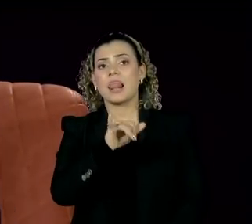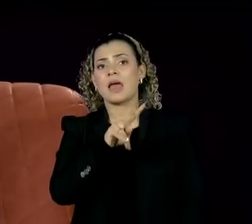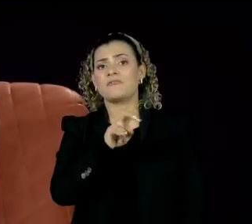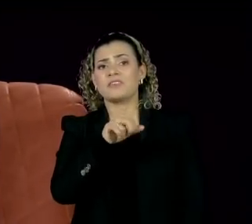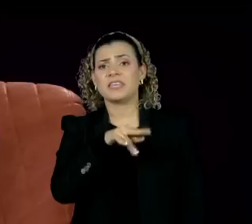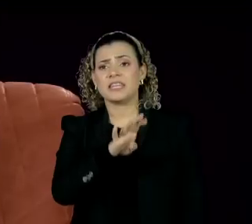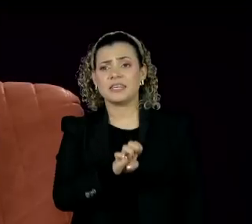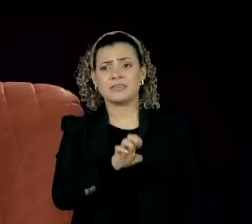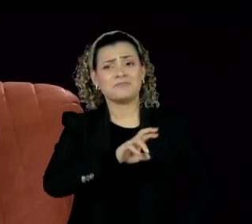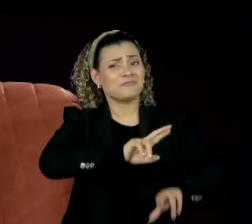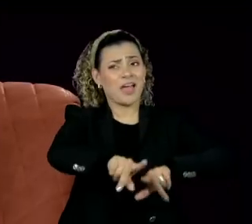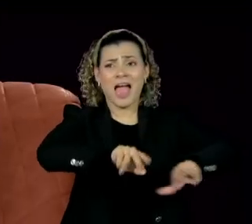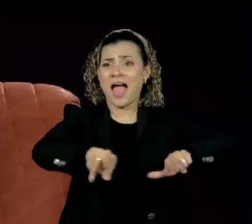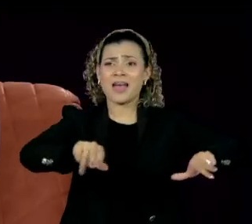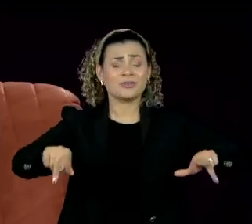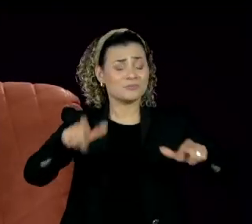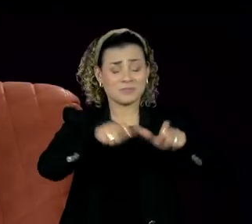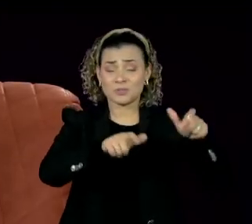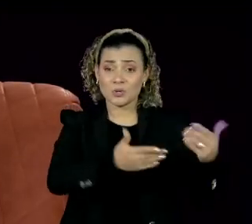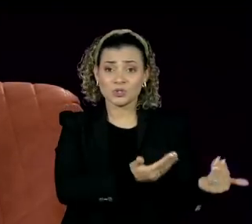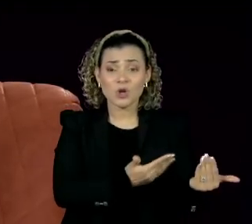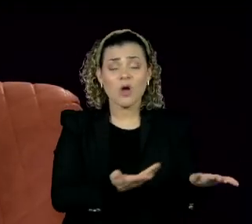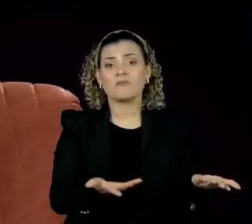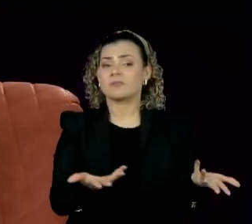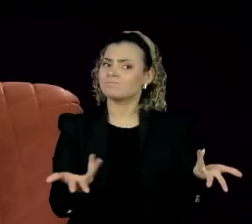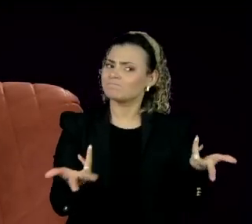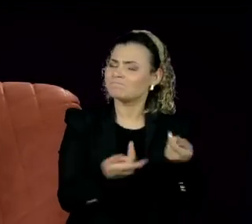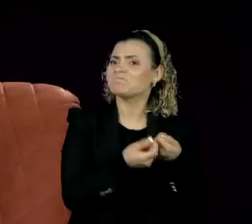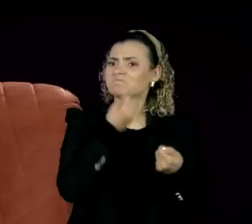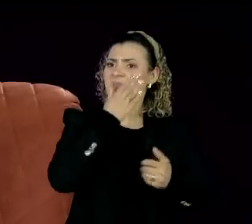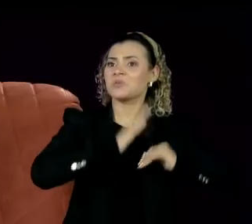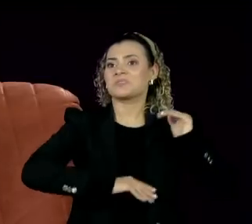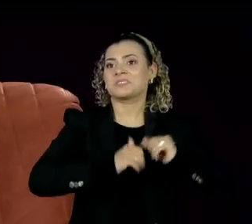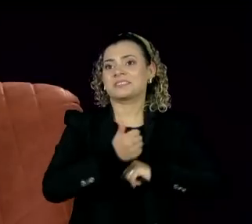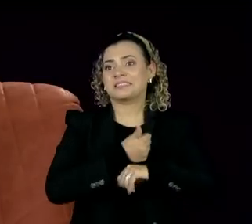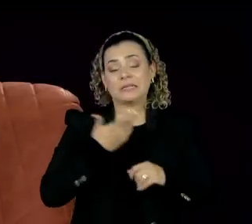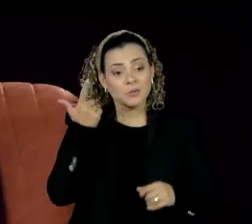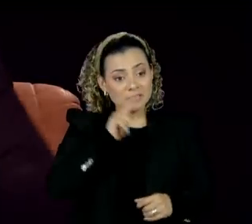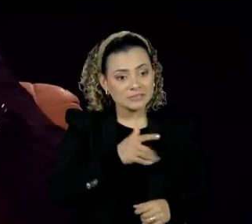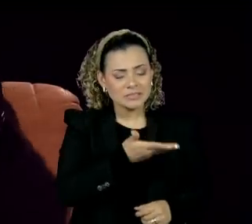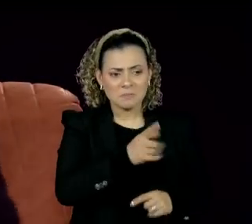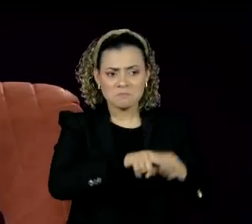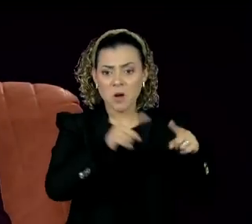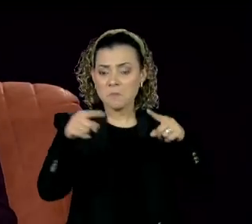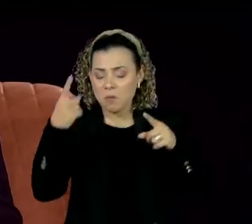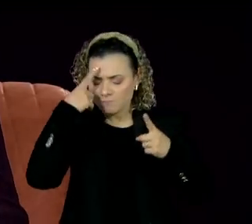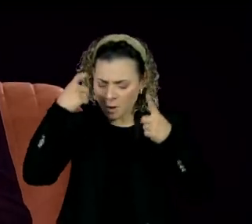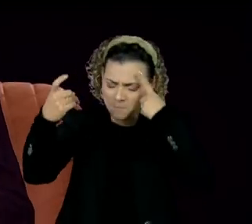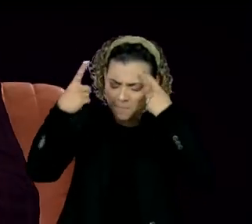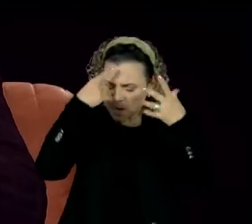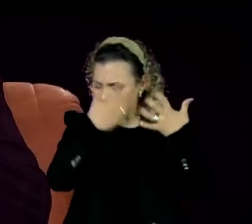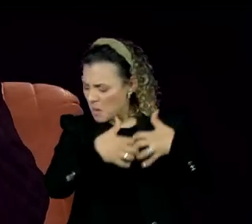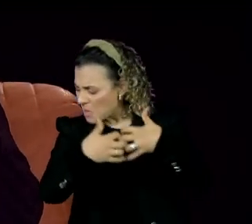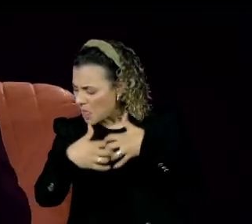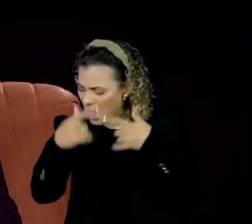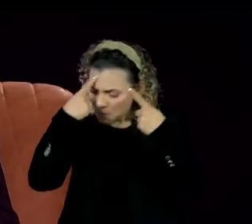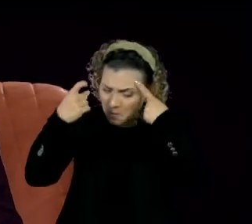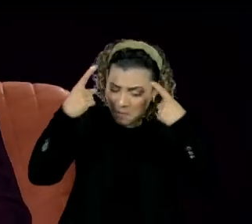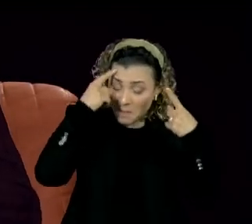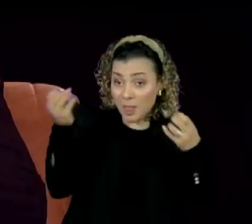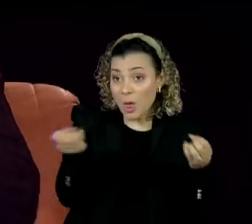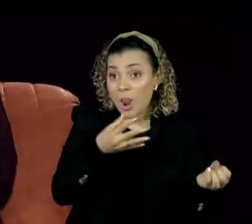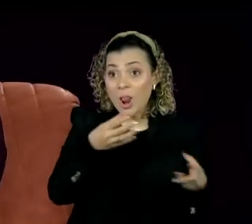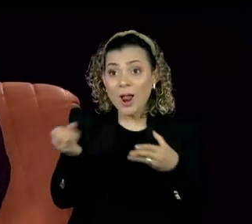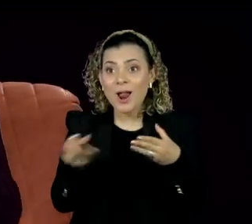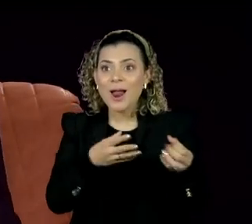muita gente, né, jovem, talentosa naquele momento, criando, né,